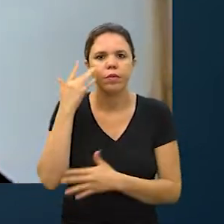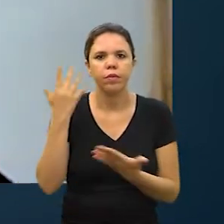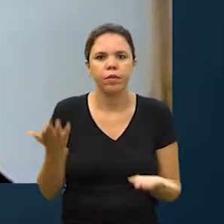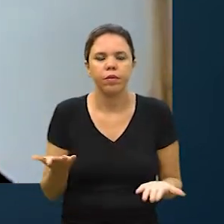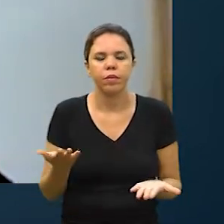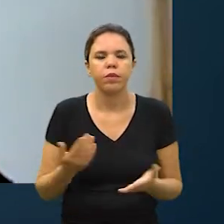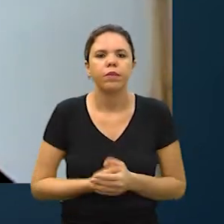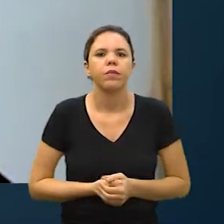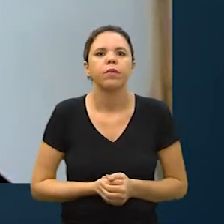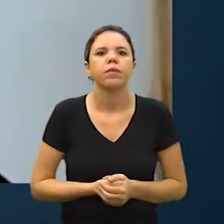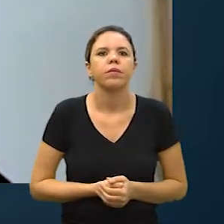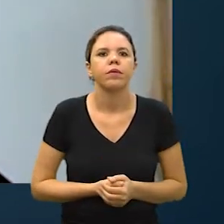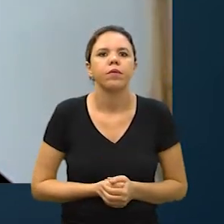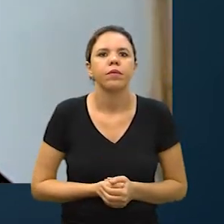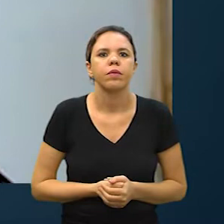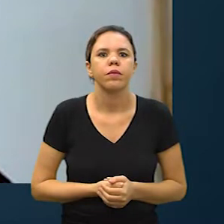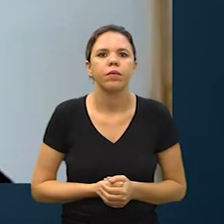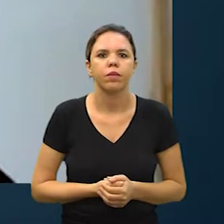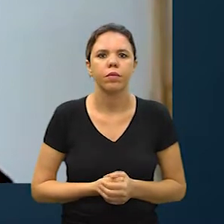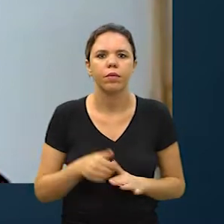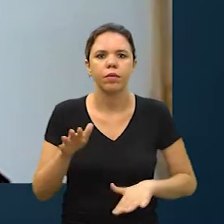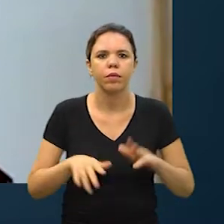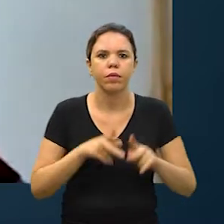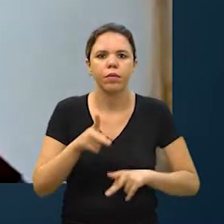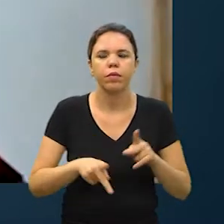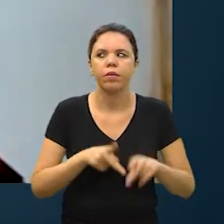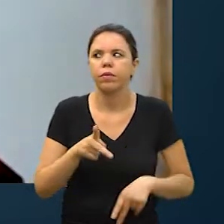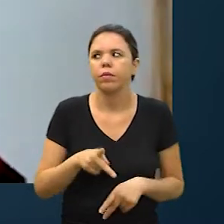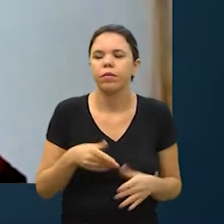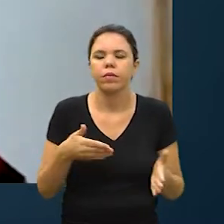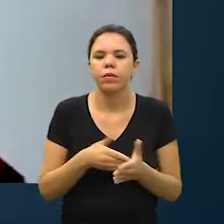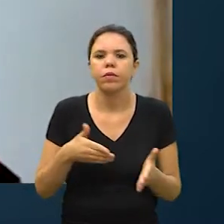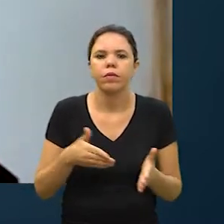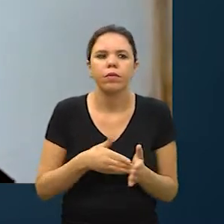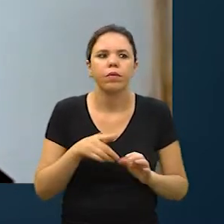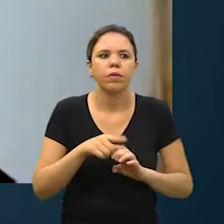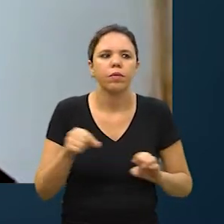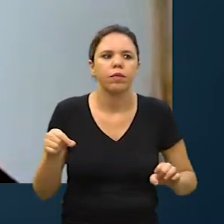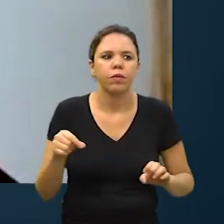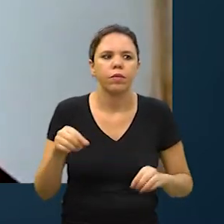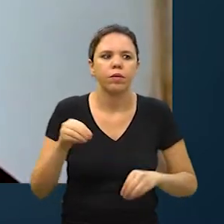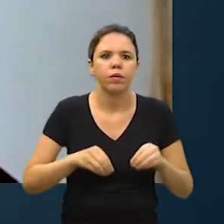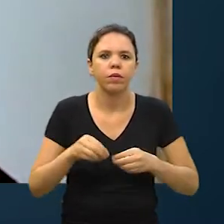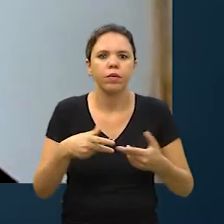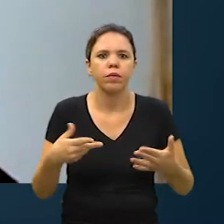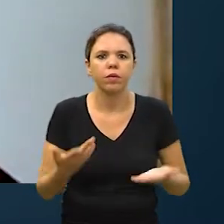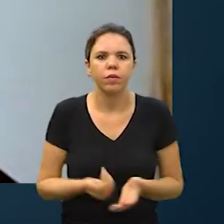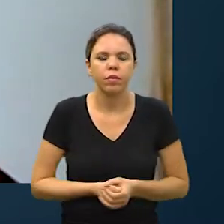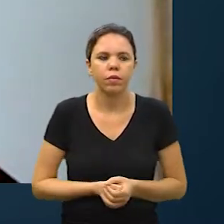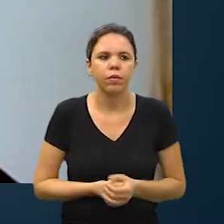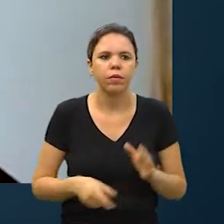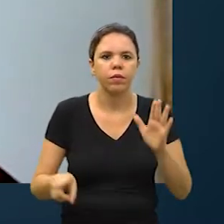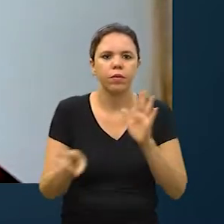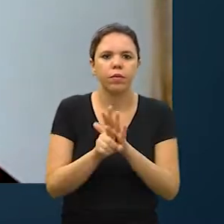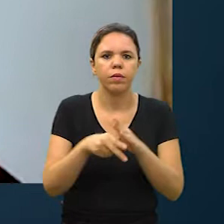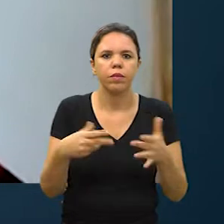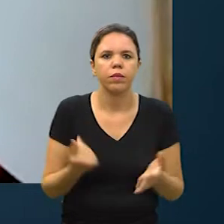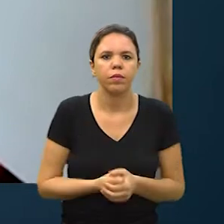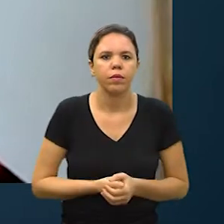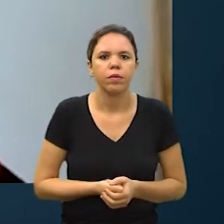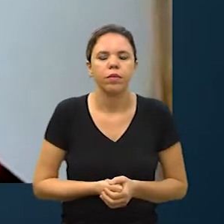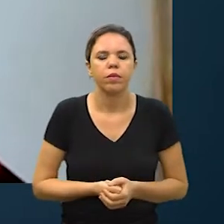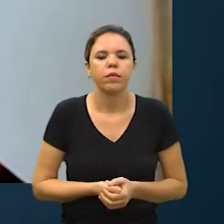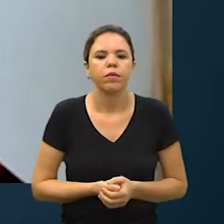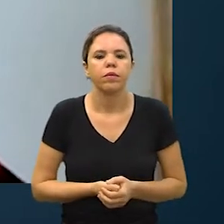né? Eu acho que o empreender, às vezes algumas pessoas elas limitam o empreendedorismo a montar algo, a ser dono de algo,